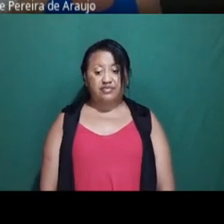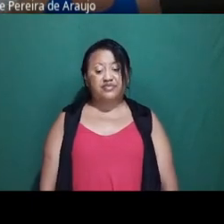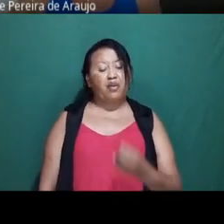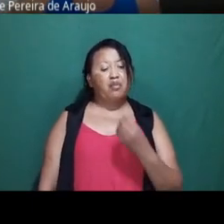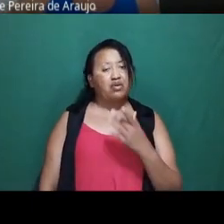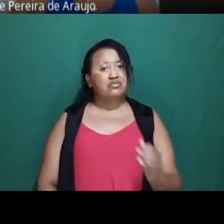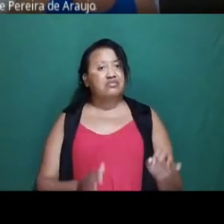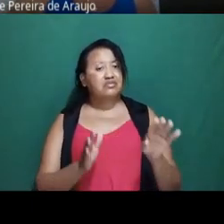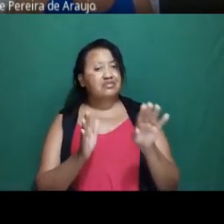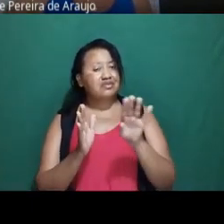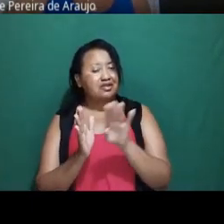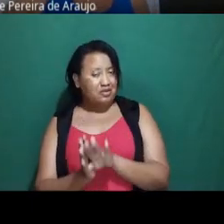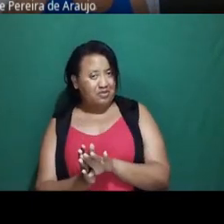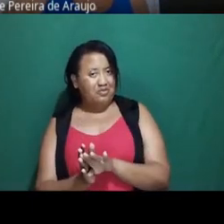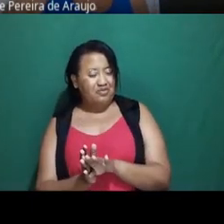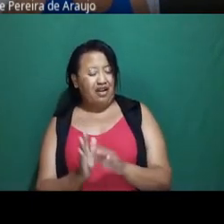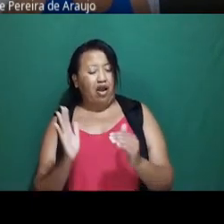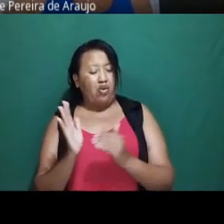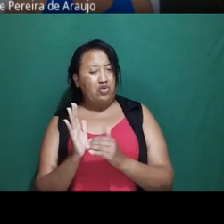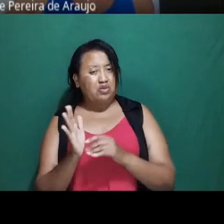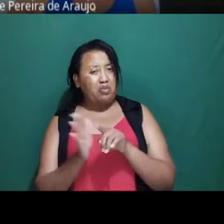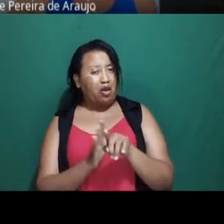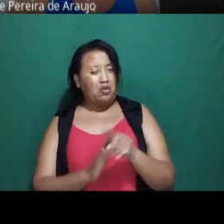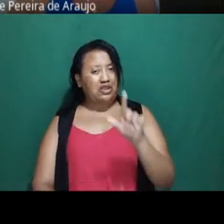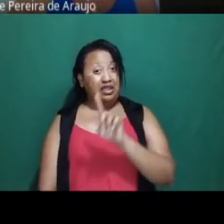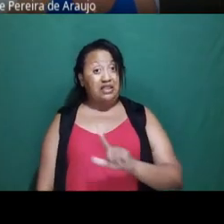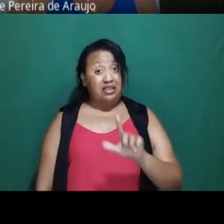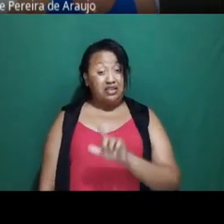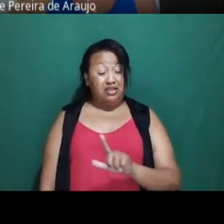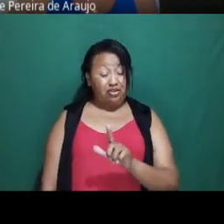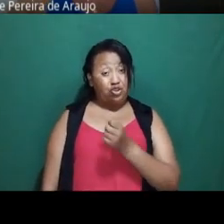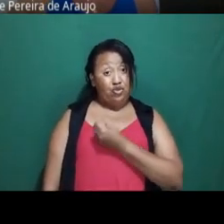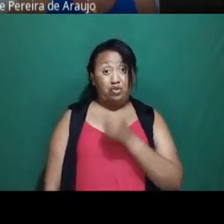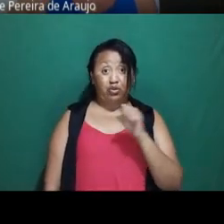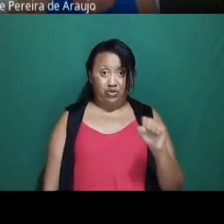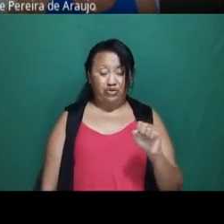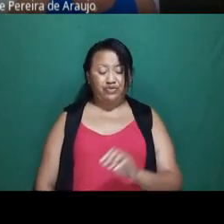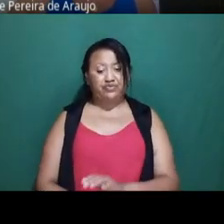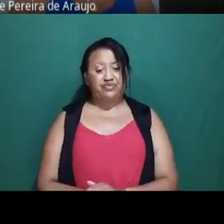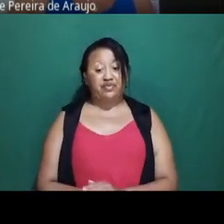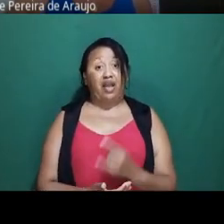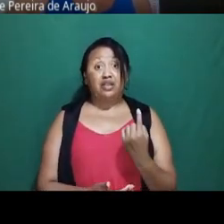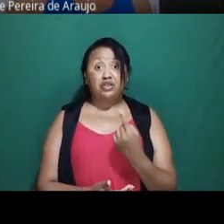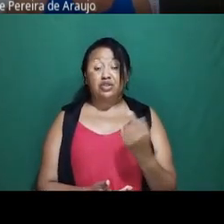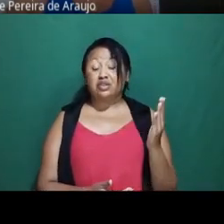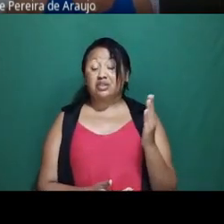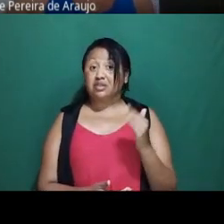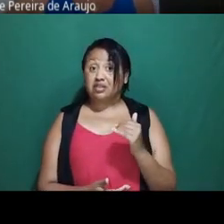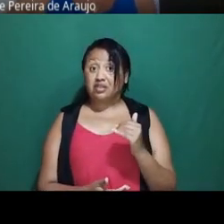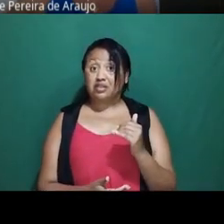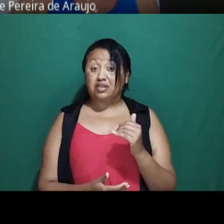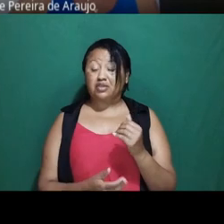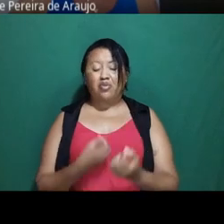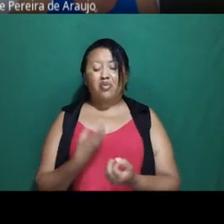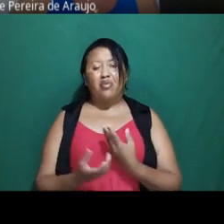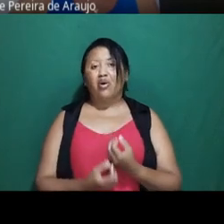bom chegamos ao Nosso a nossa última questão de literatura que a questão de número 8 né e a gente traz aqui um